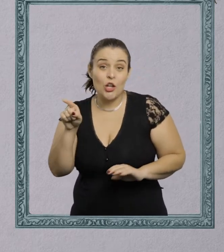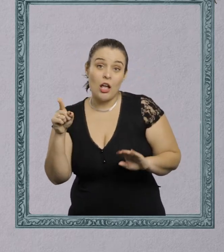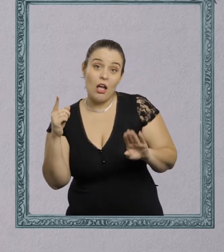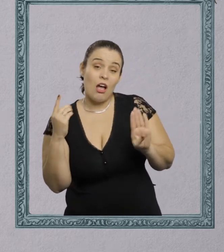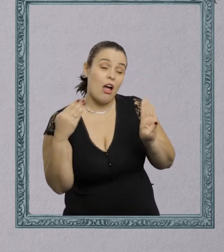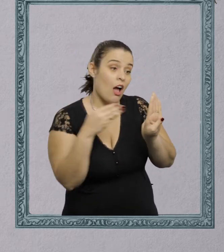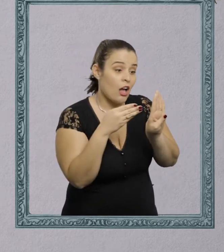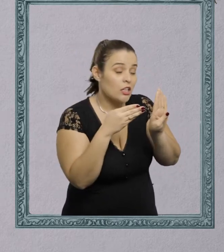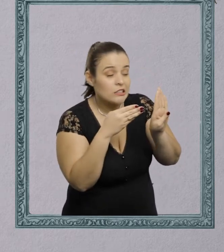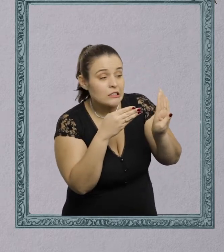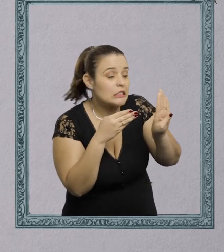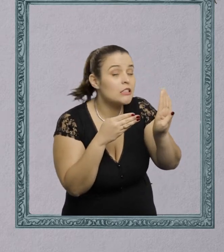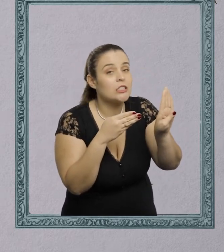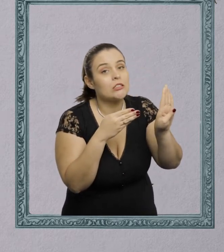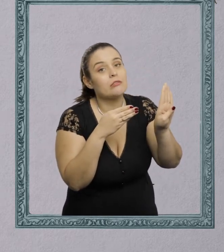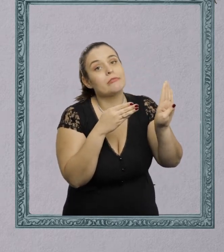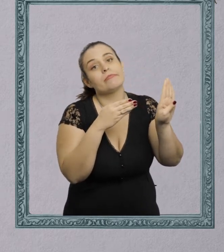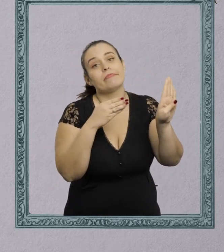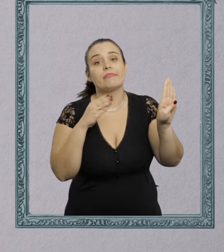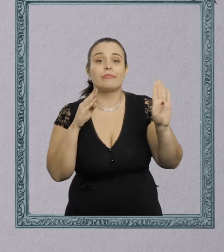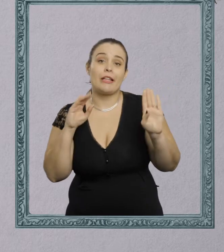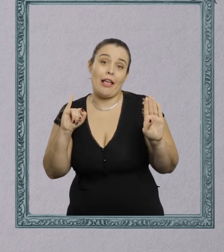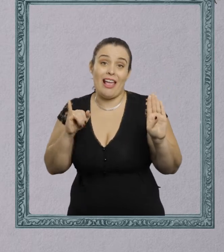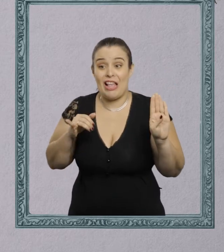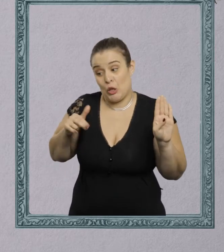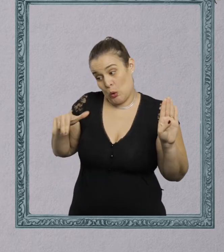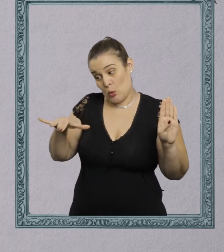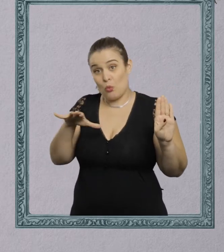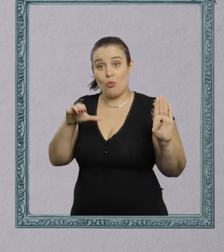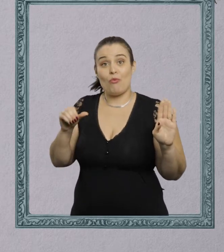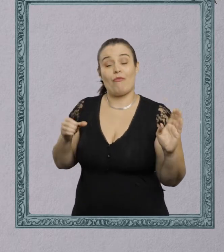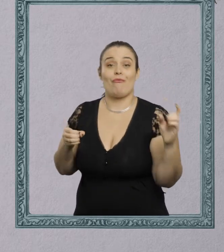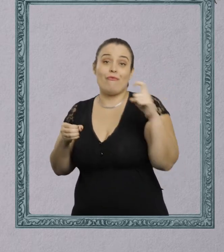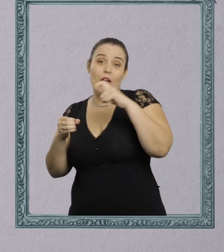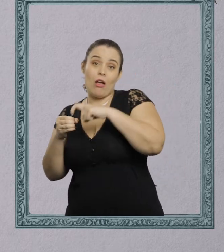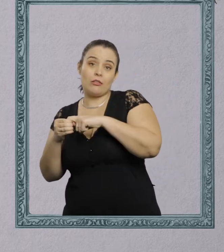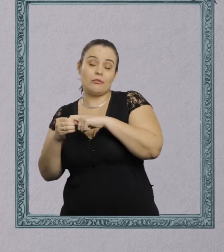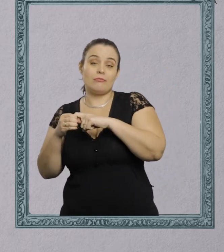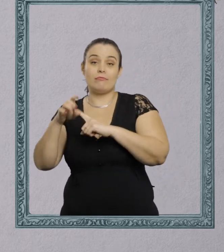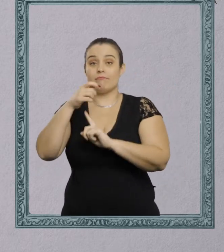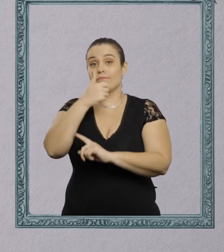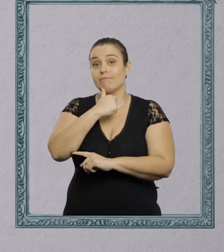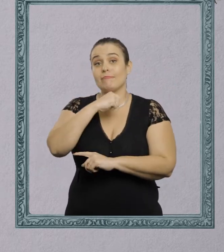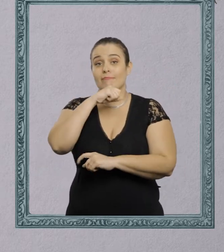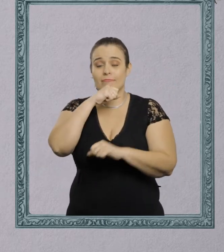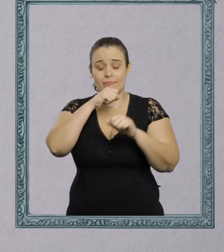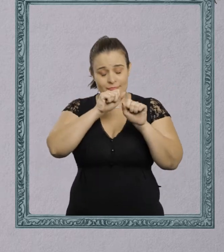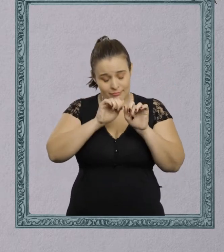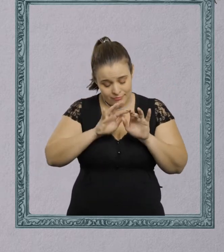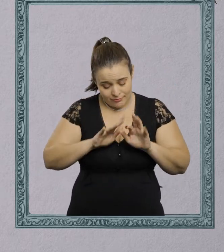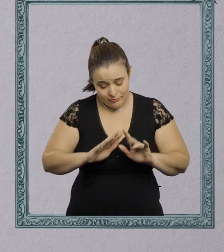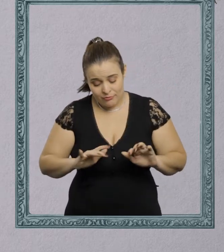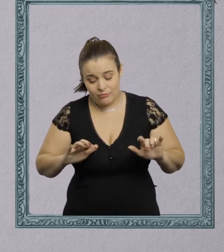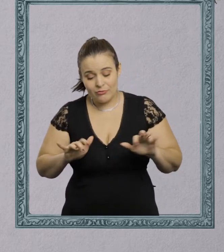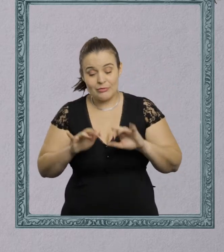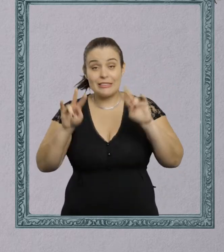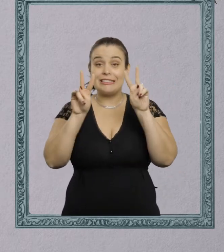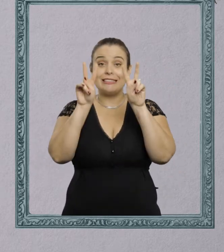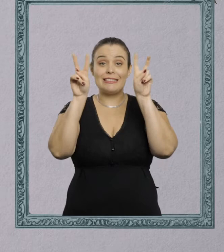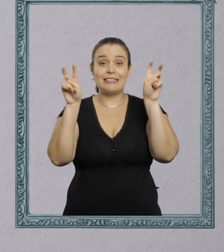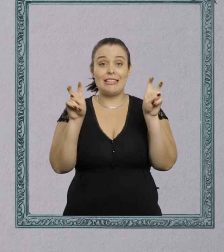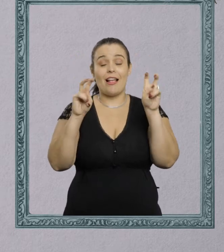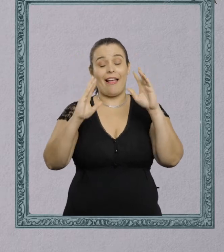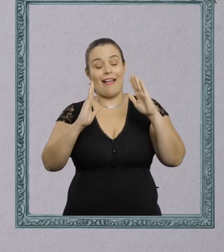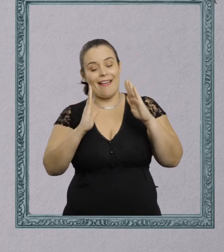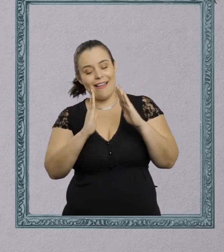fechada, voltaria para a Terra do Nunca com ele. A mãe de Wendy estava tocando uma música que se chamava Lar